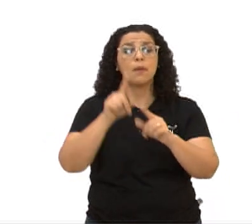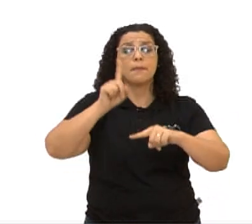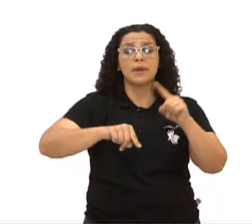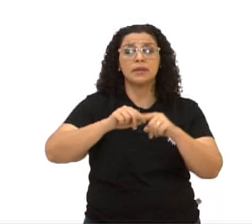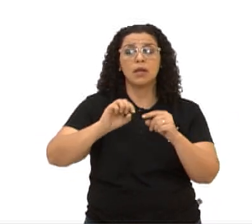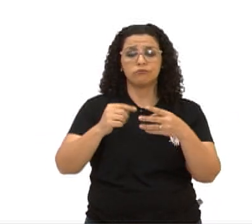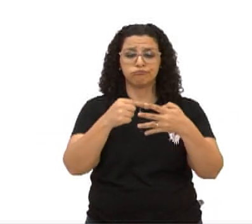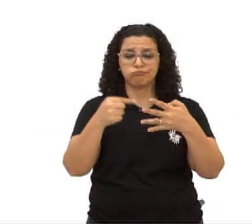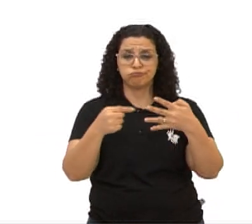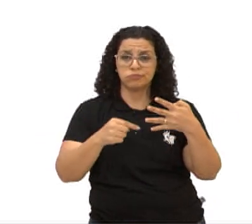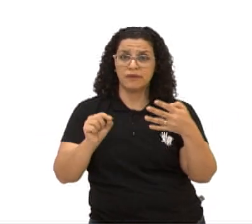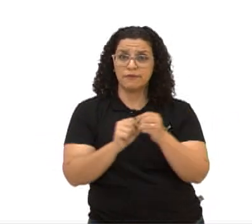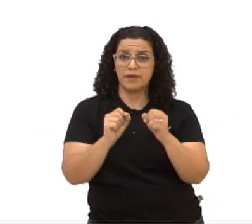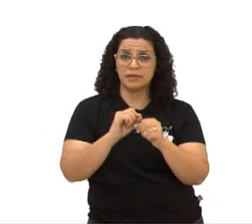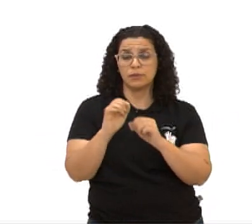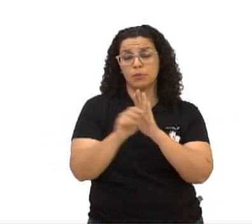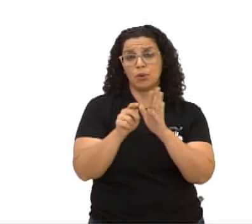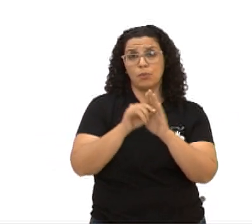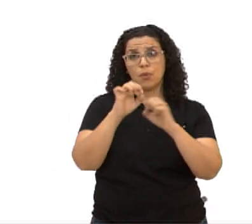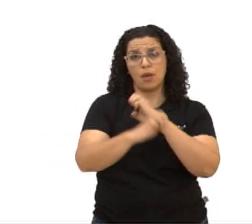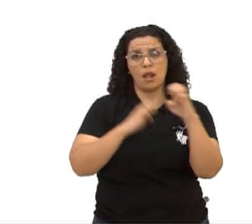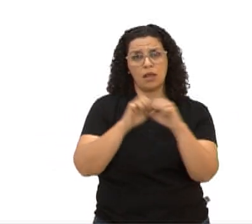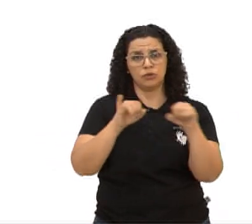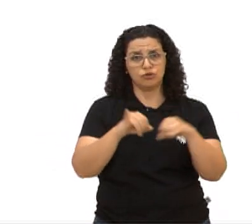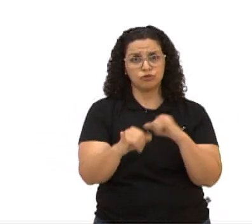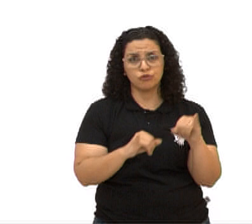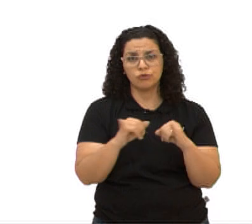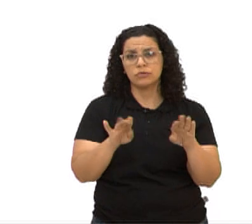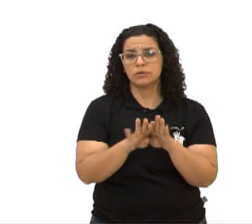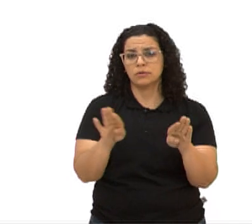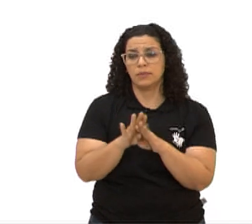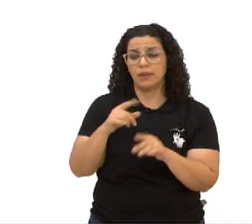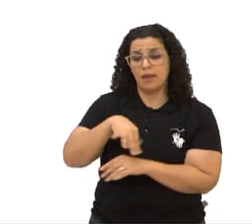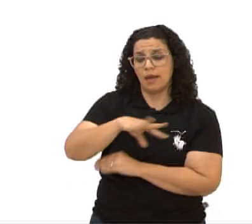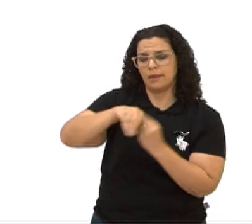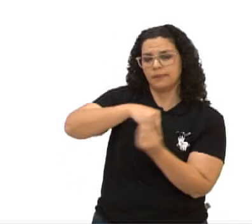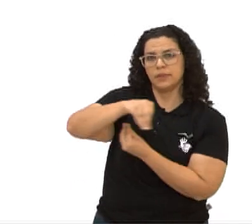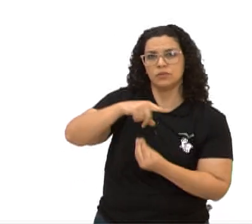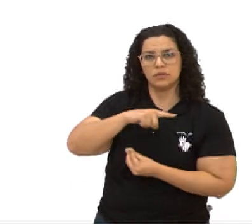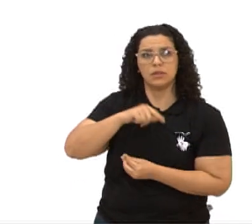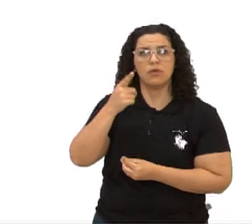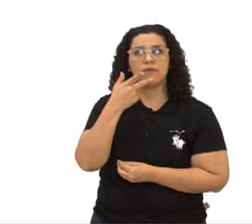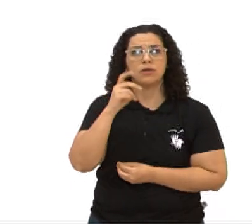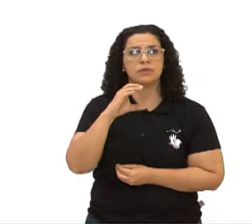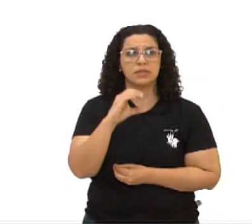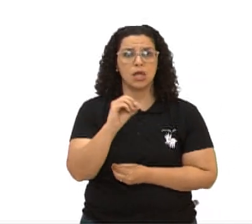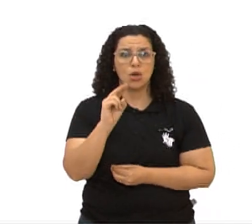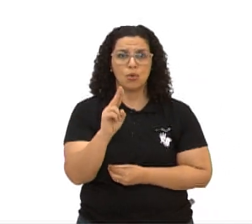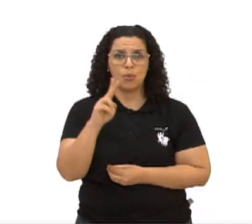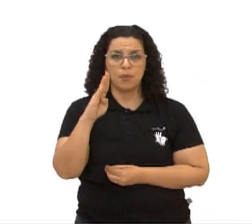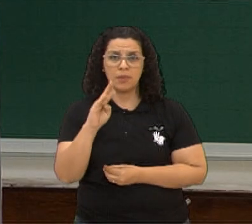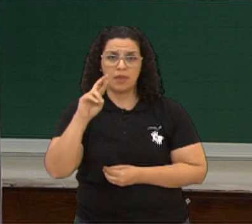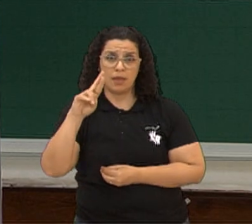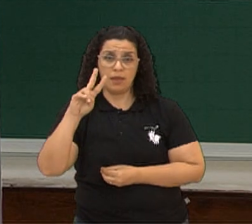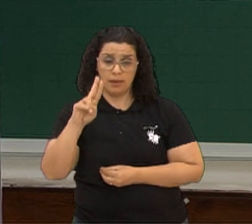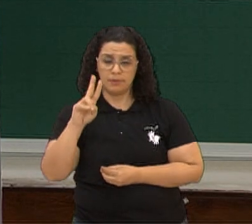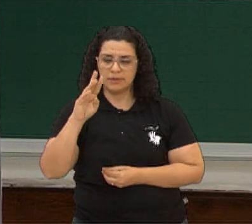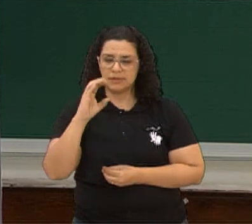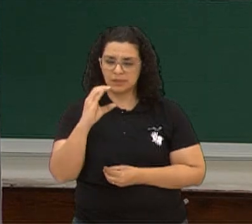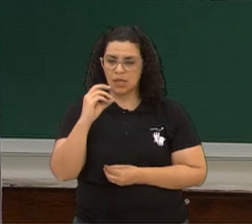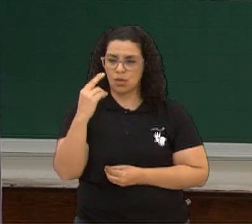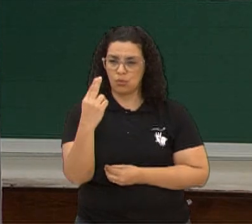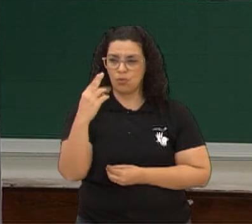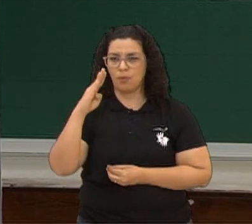produtos formados nos eletrodos e na solução. A gente está falando da CuBr2 e eu quero